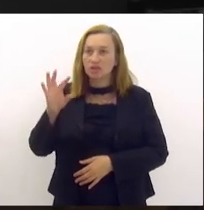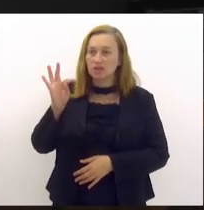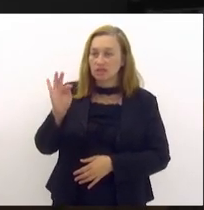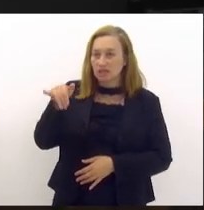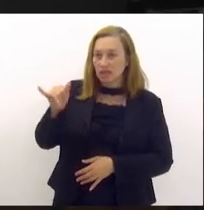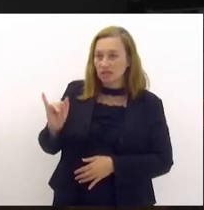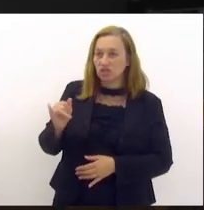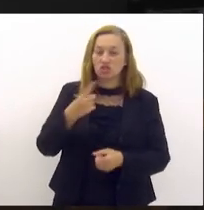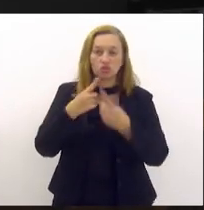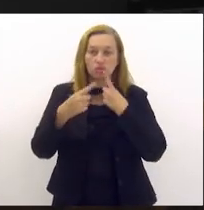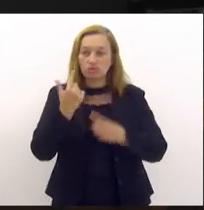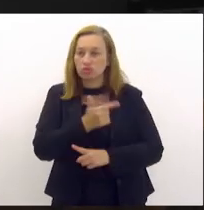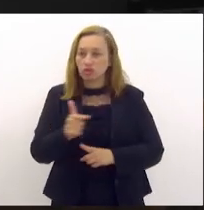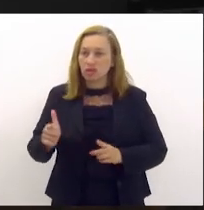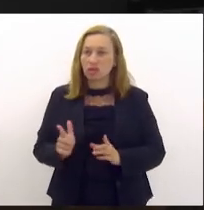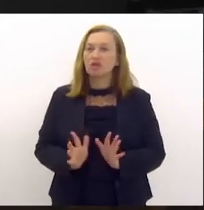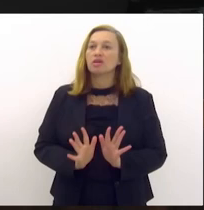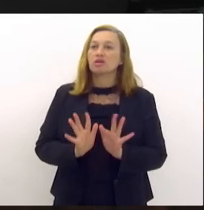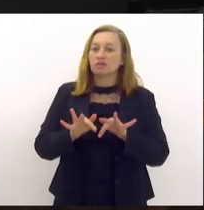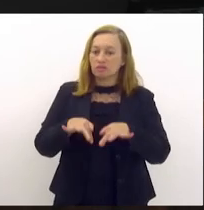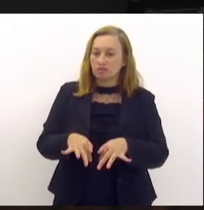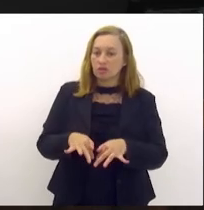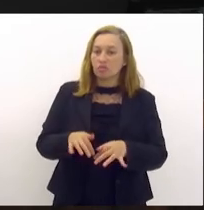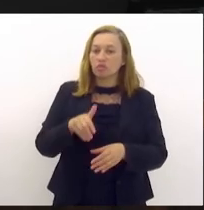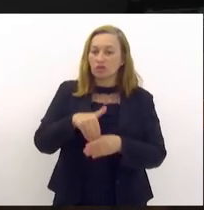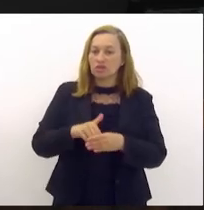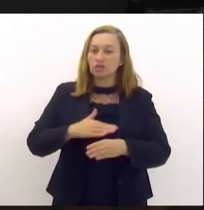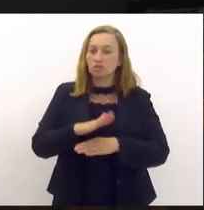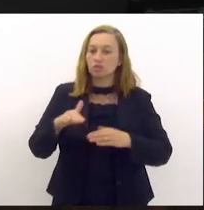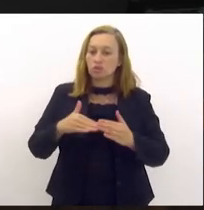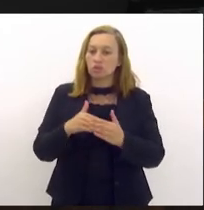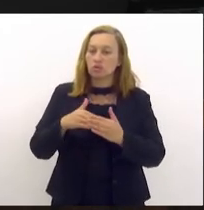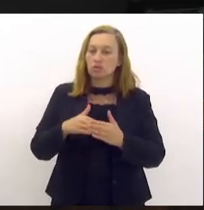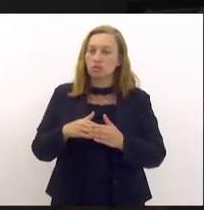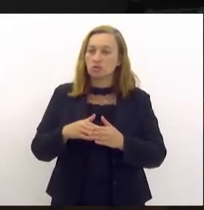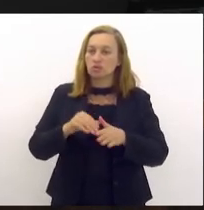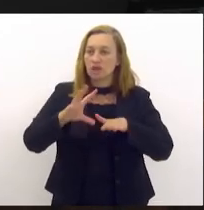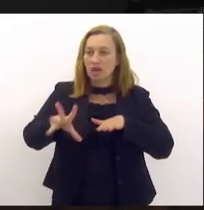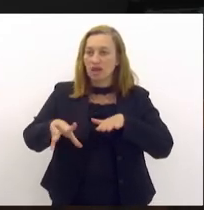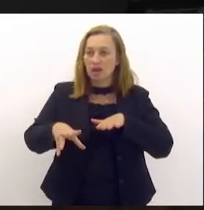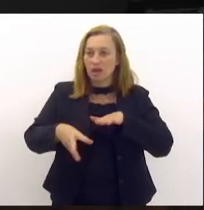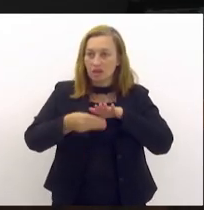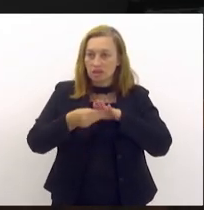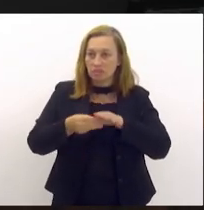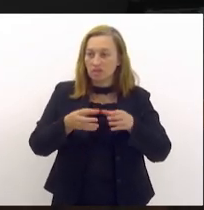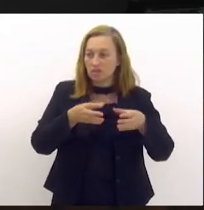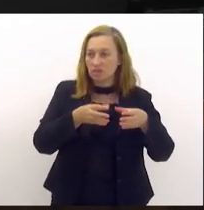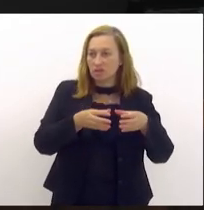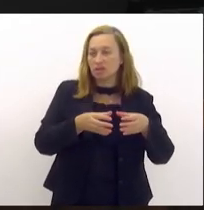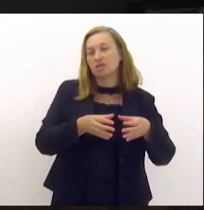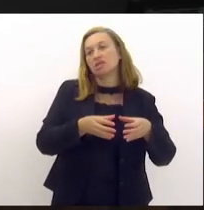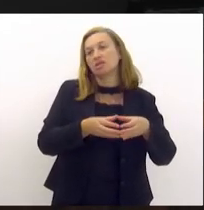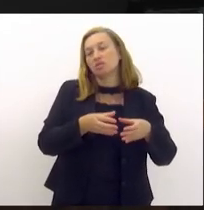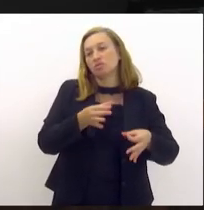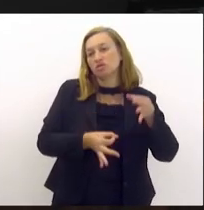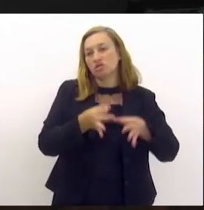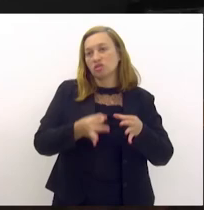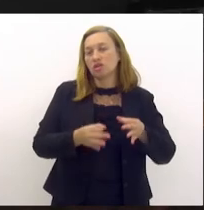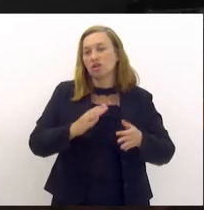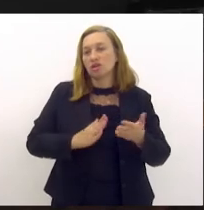Vieira. Em discussão, não havendo quem queira discutir, encerrada a discussão e votação, as emendas da CCJ. Senhores que aprovam, permaneçam como